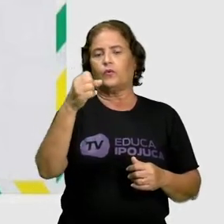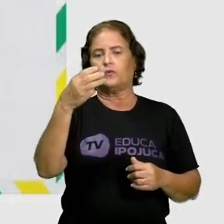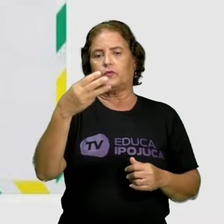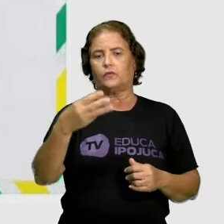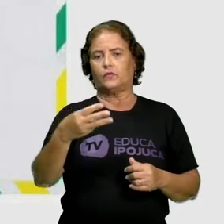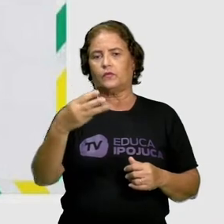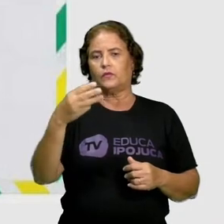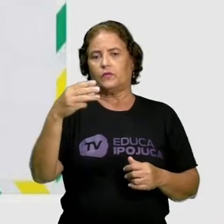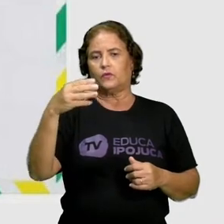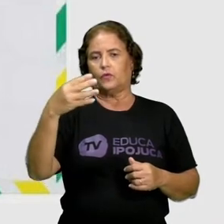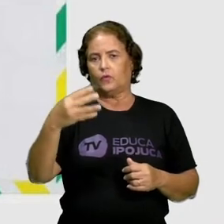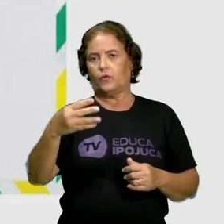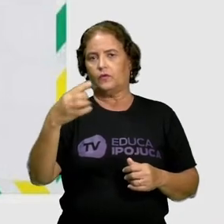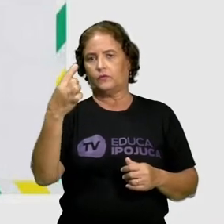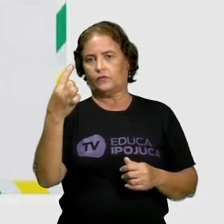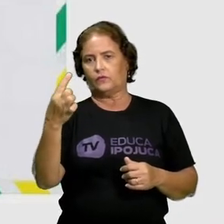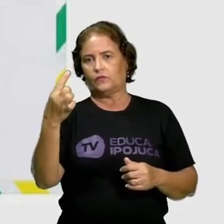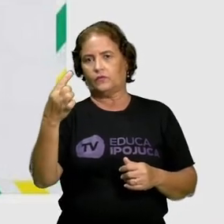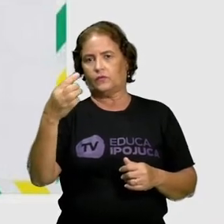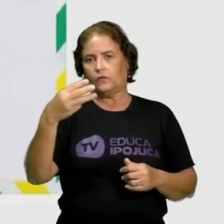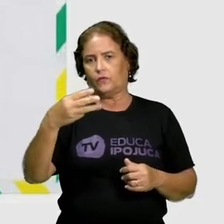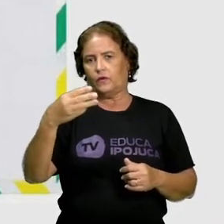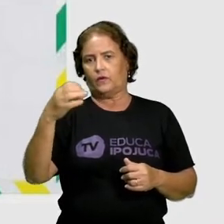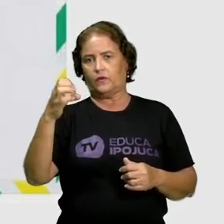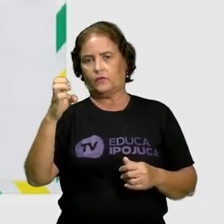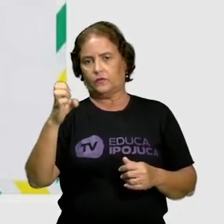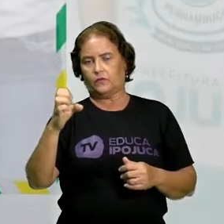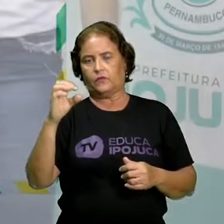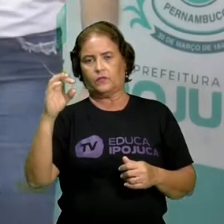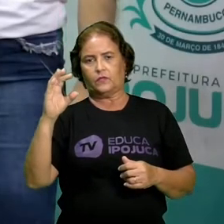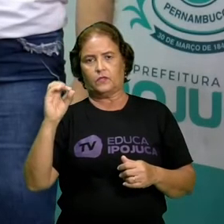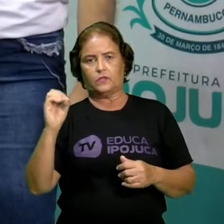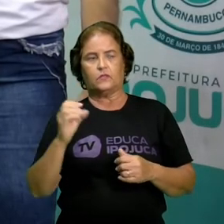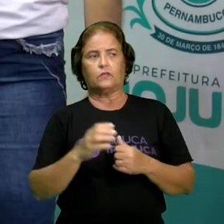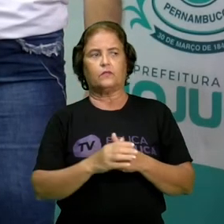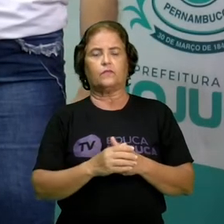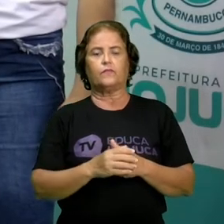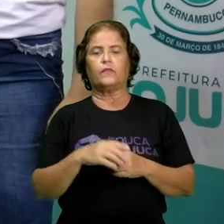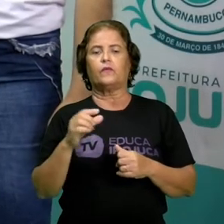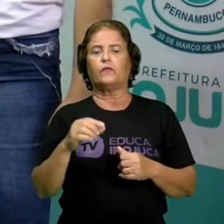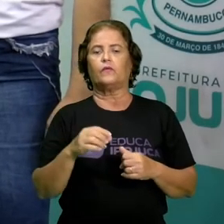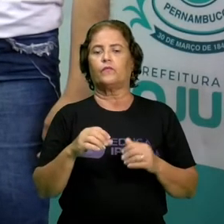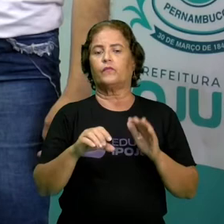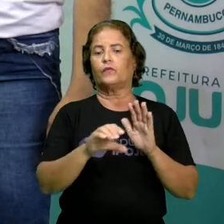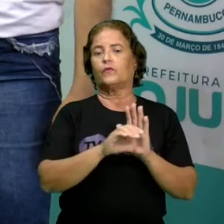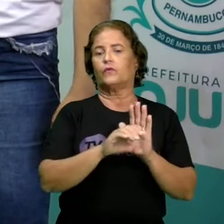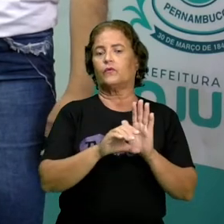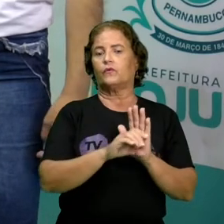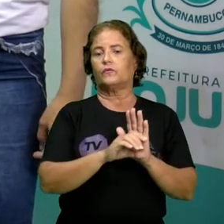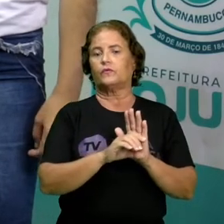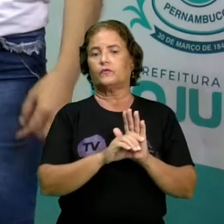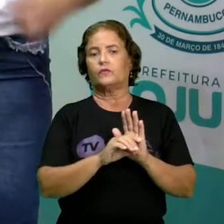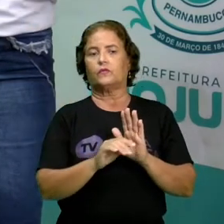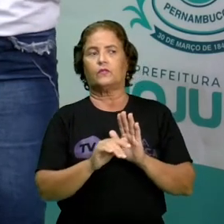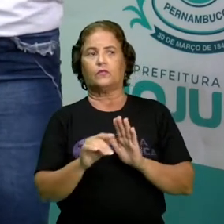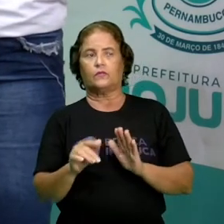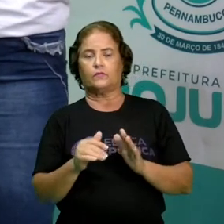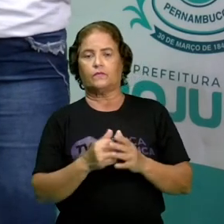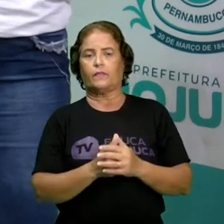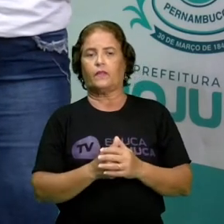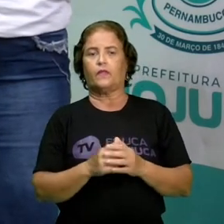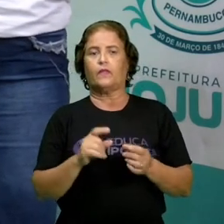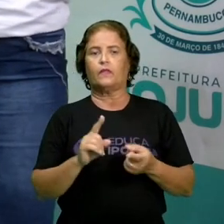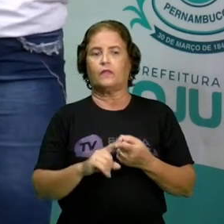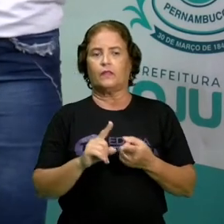834149 70. Esses números aqui, eles estão aqui como código de identificação. Temos também aqui o exemplo,